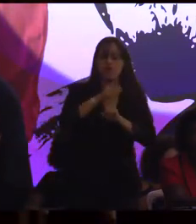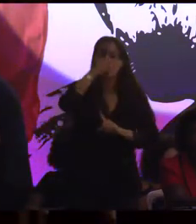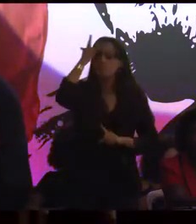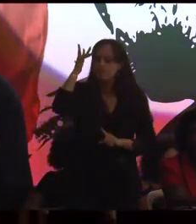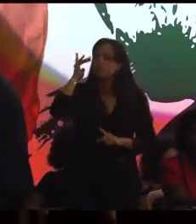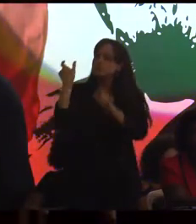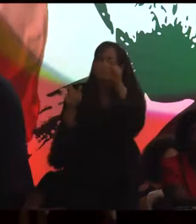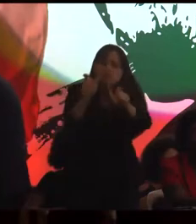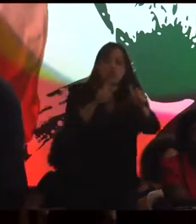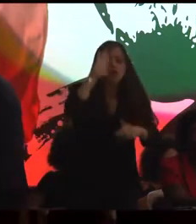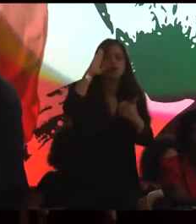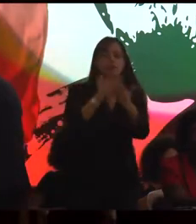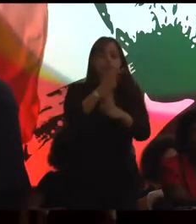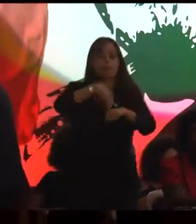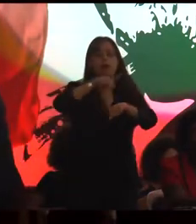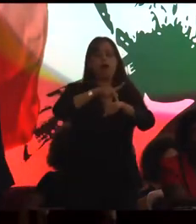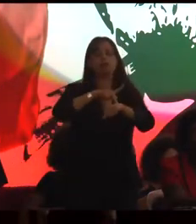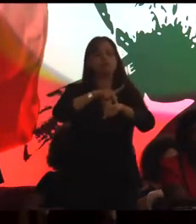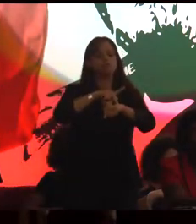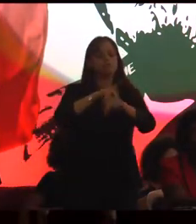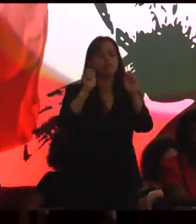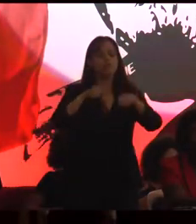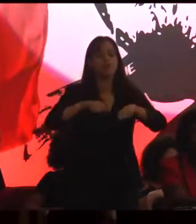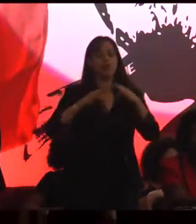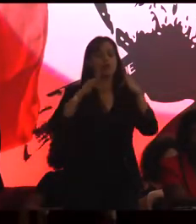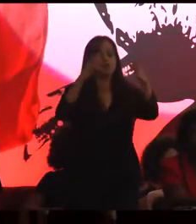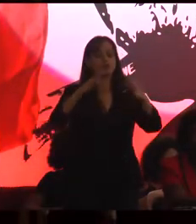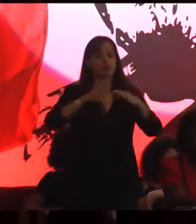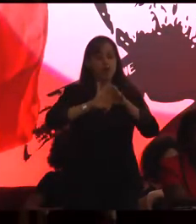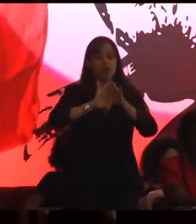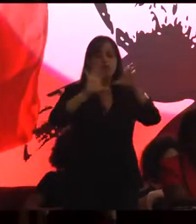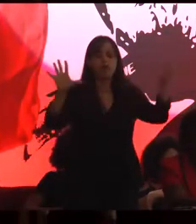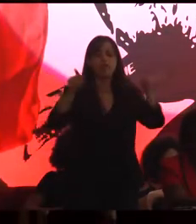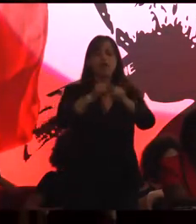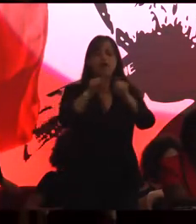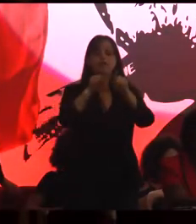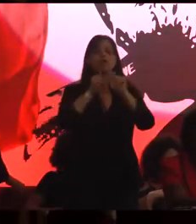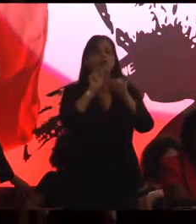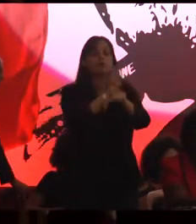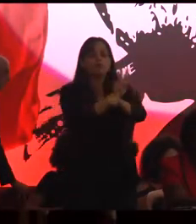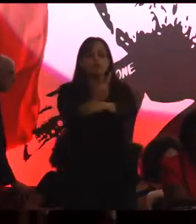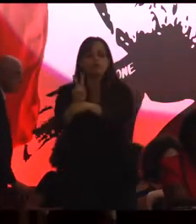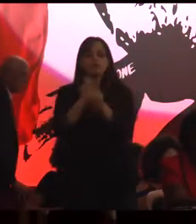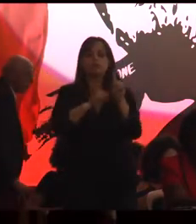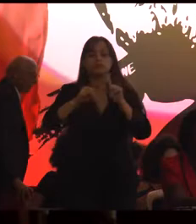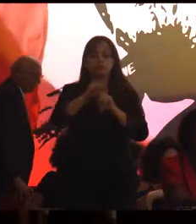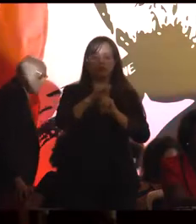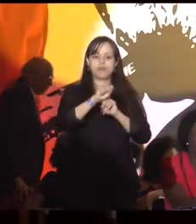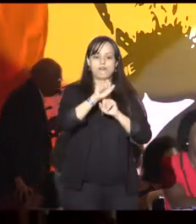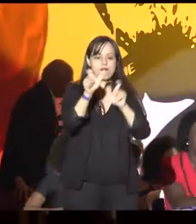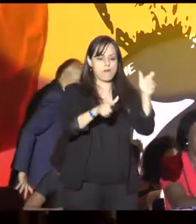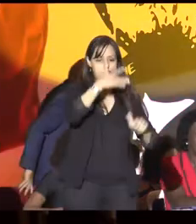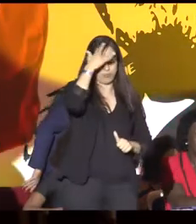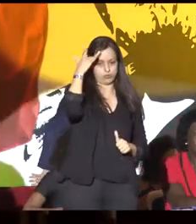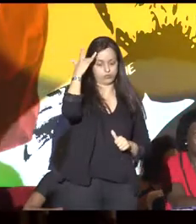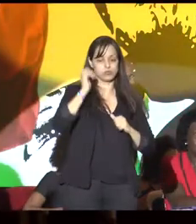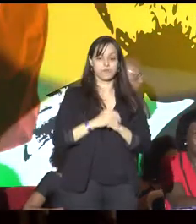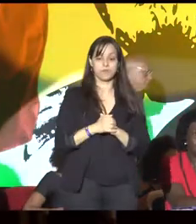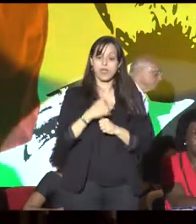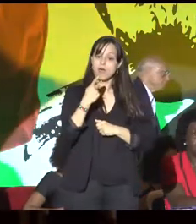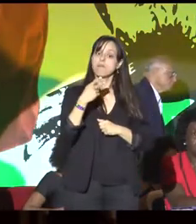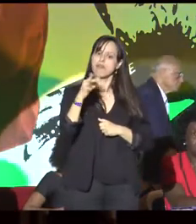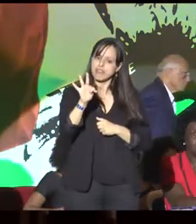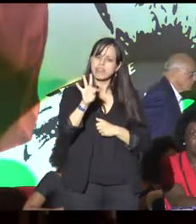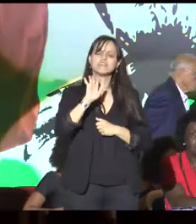nosso país poderia e deveria ser livre, soberano e com proteção social para gente. O PT esteve à frente